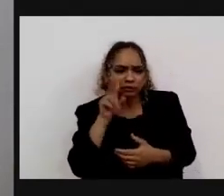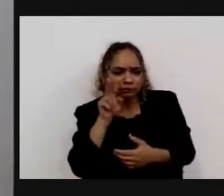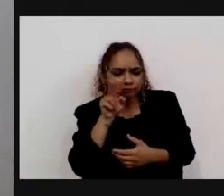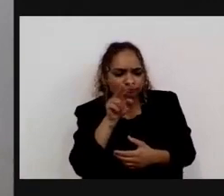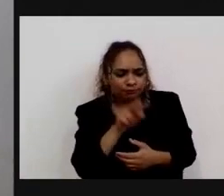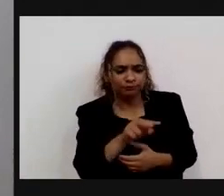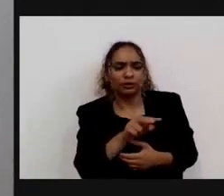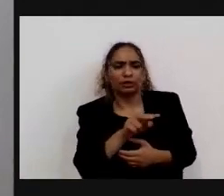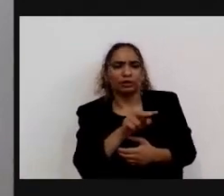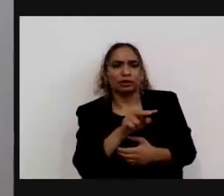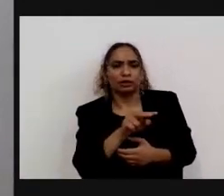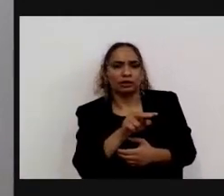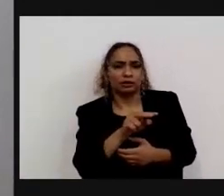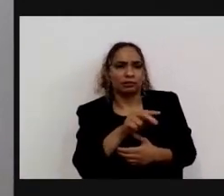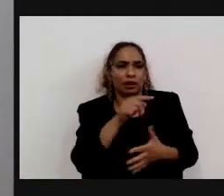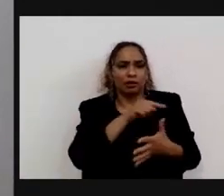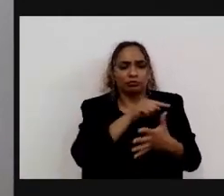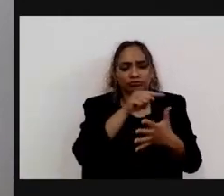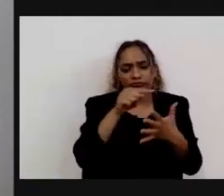olhar para discrepâncias